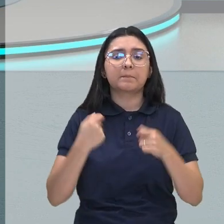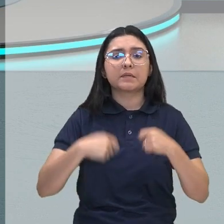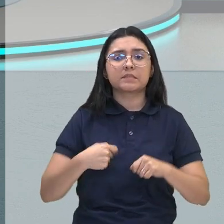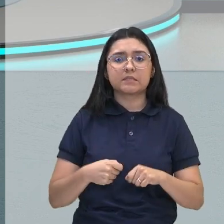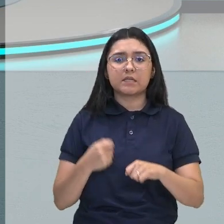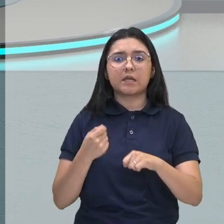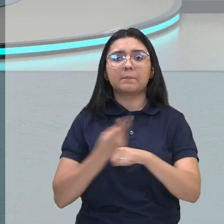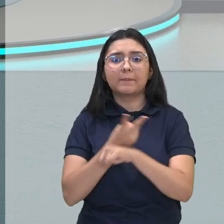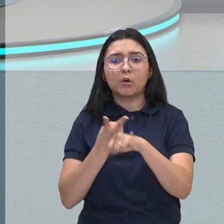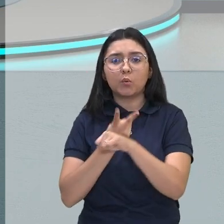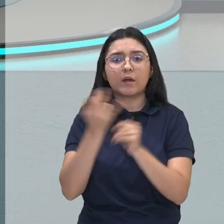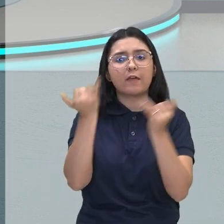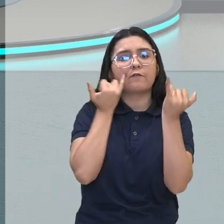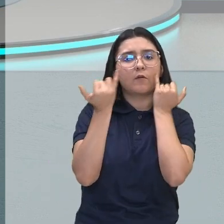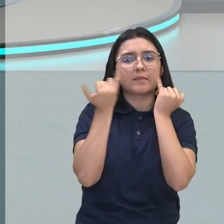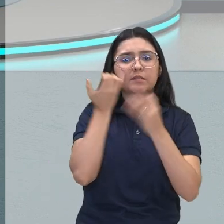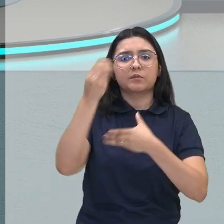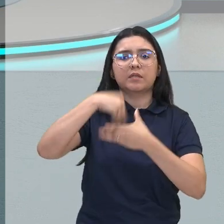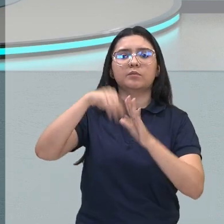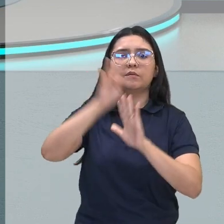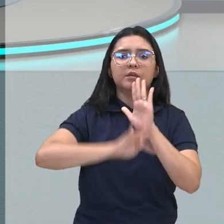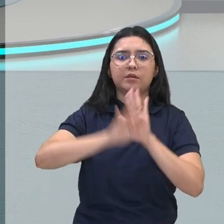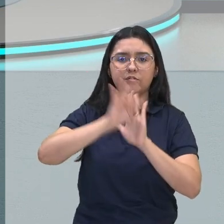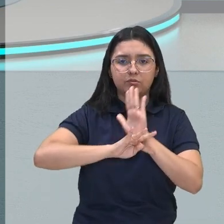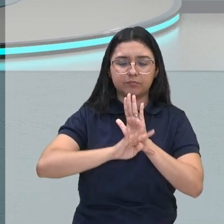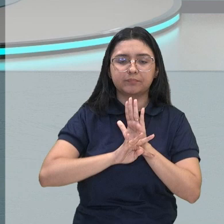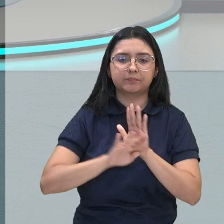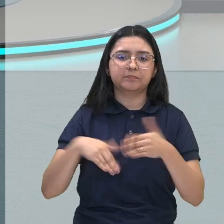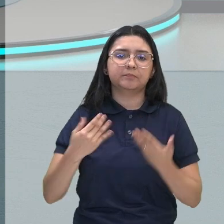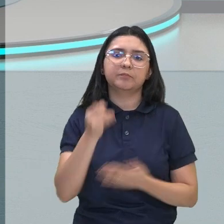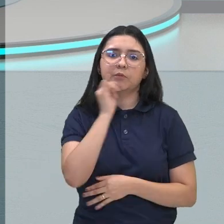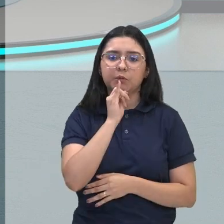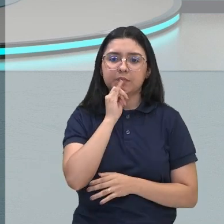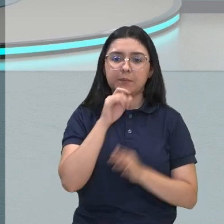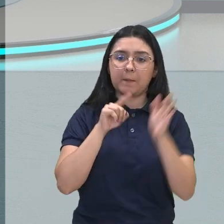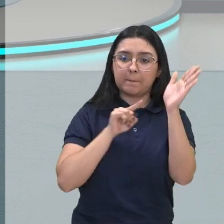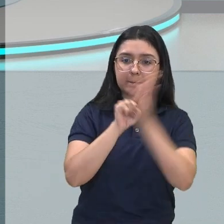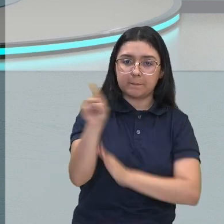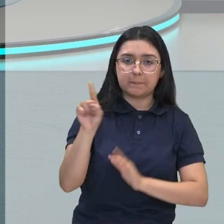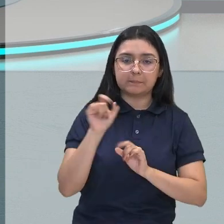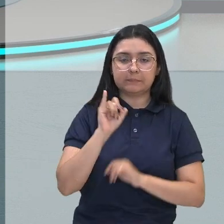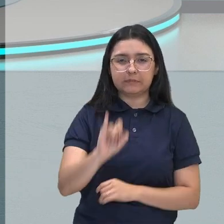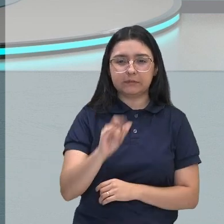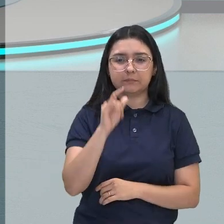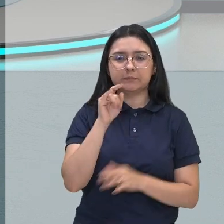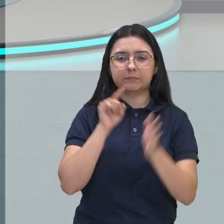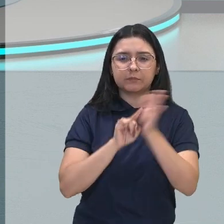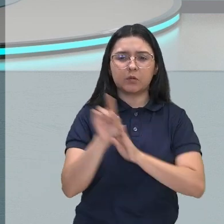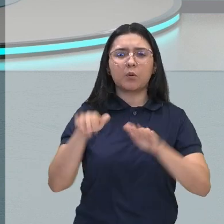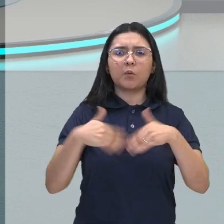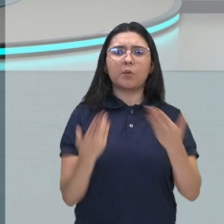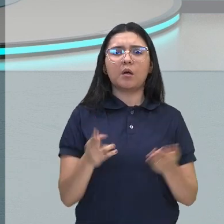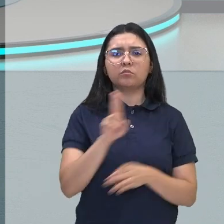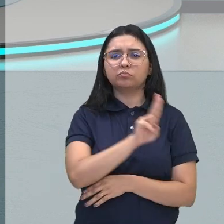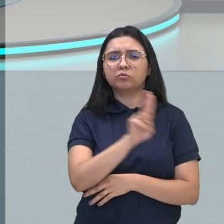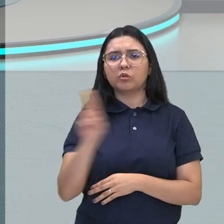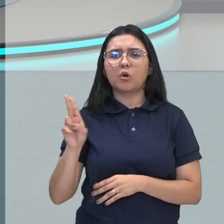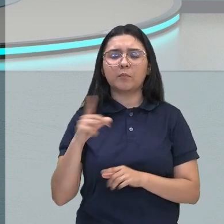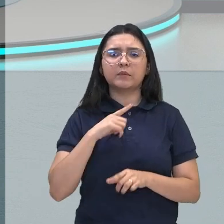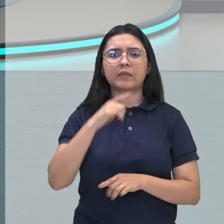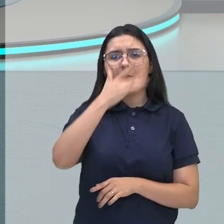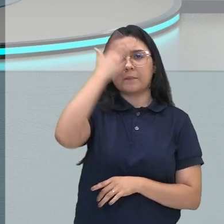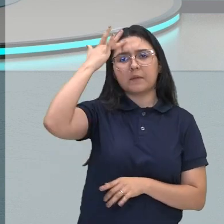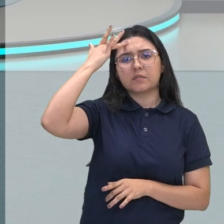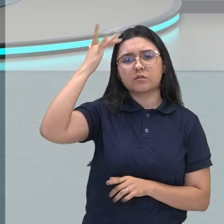procurar informações específicas. No caso de uma pergunta, se perguntarem para você qual é o nome da